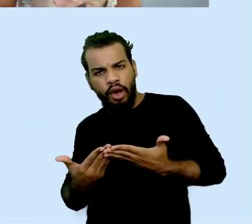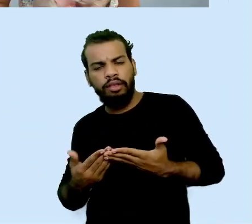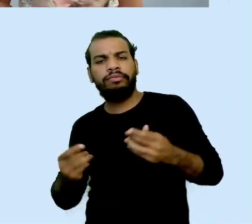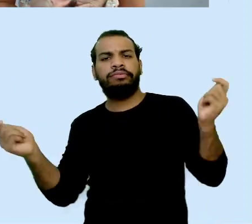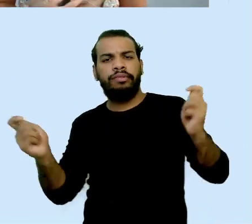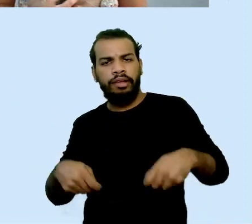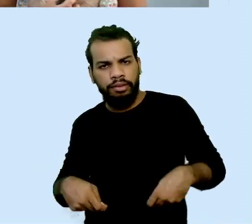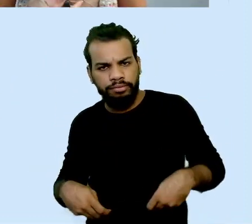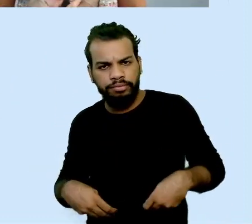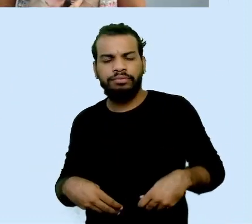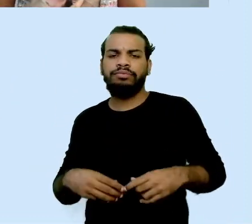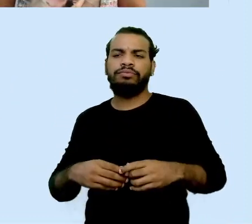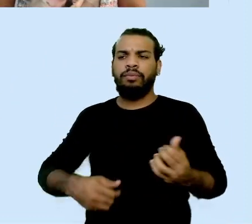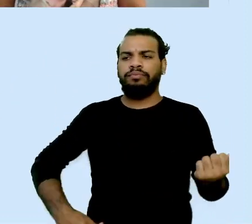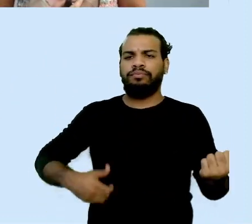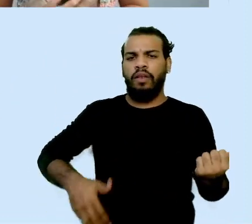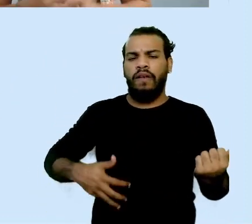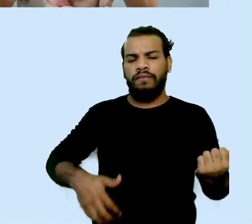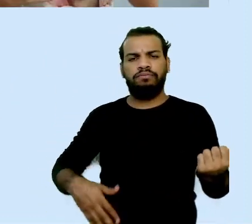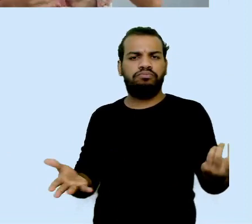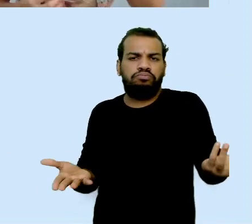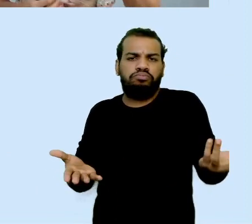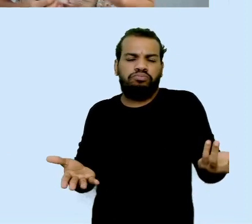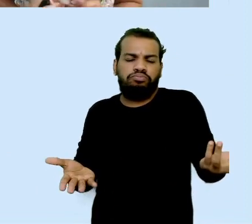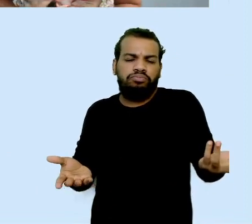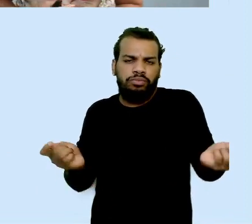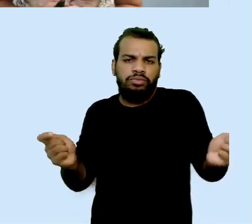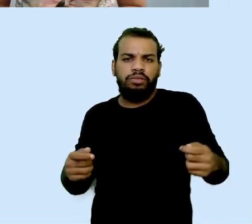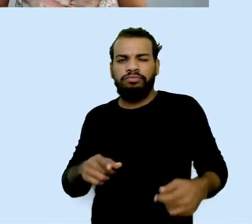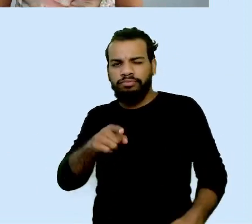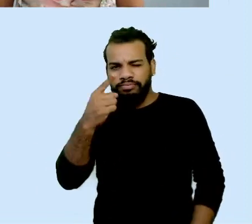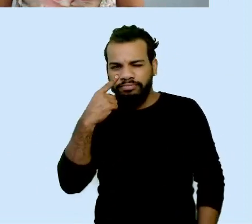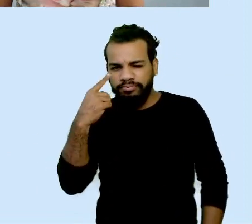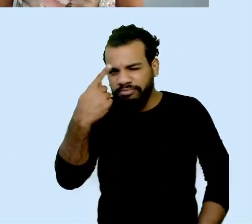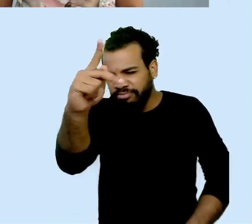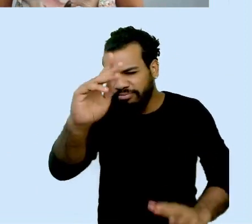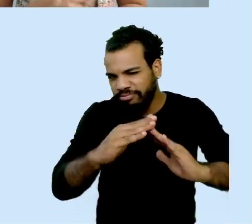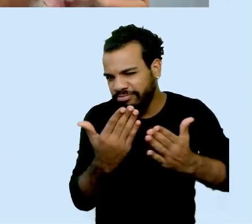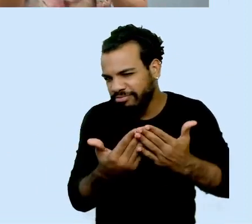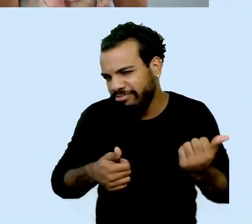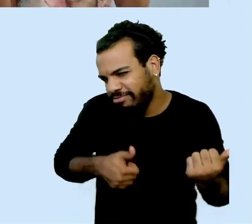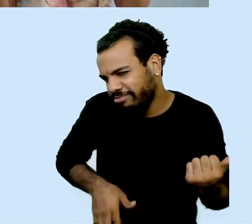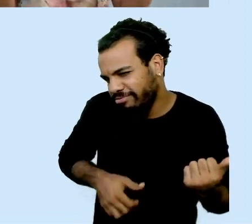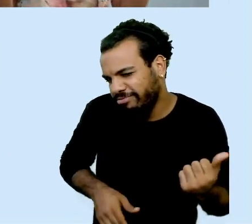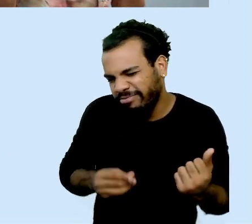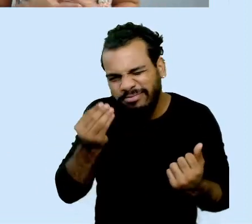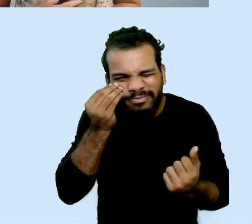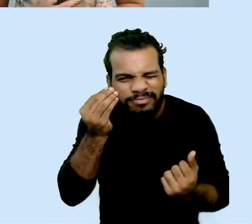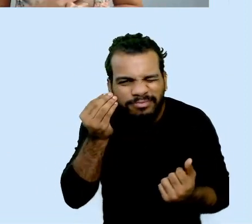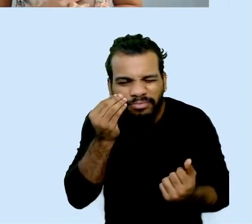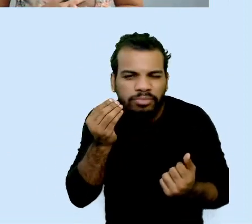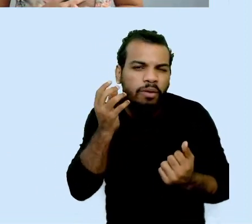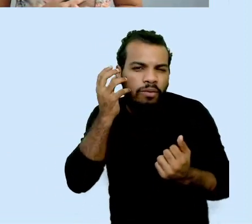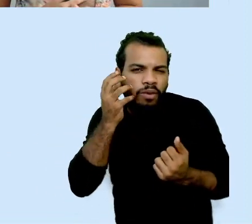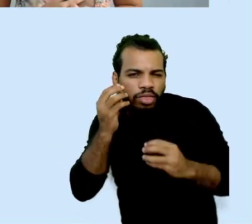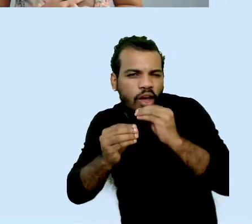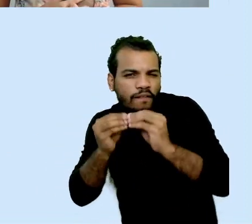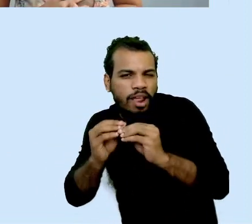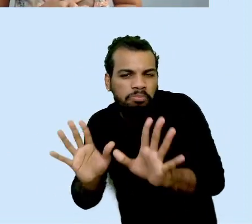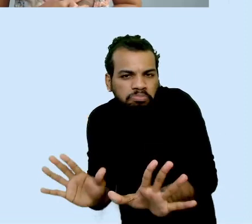necessariamente tocar violão. Por que você não faz um projeto na sua escola de tentar fazer uma